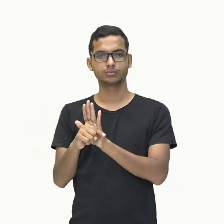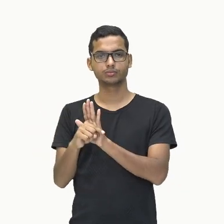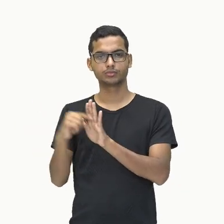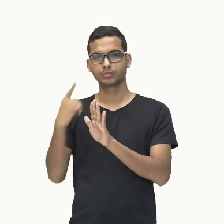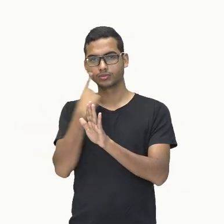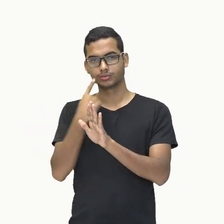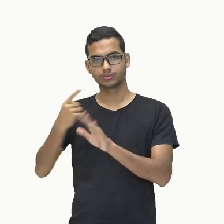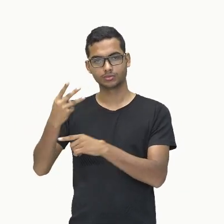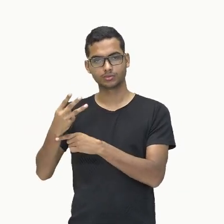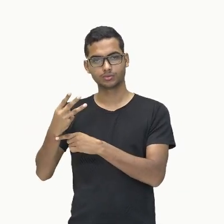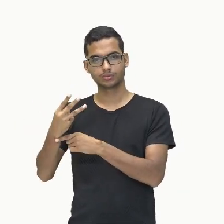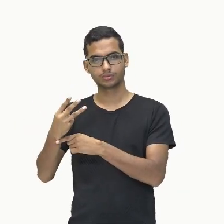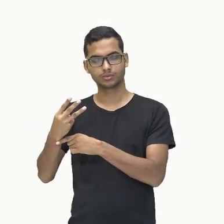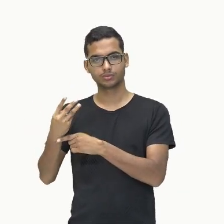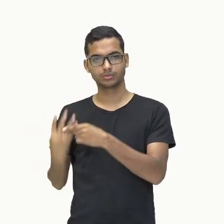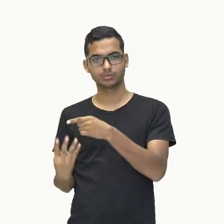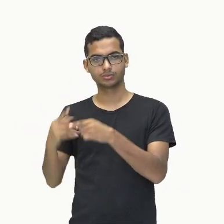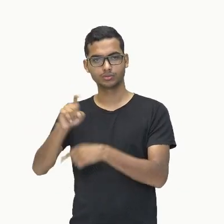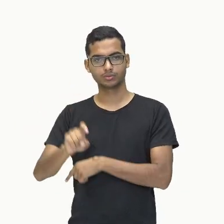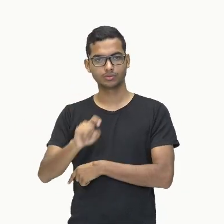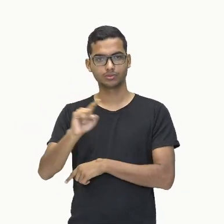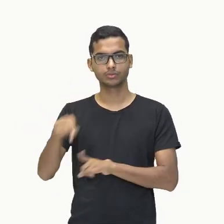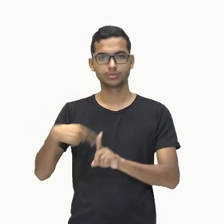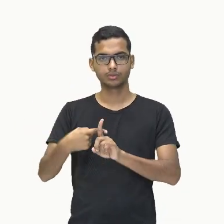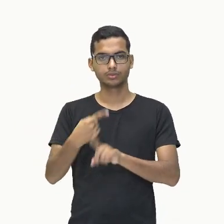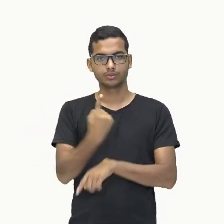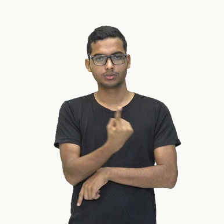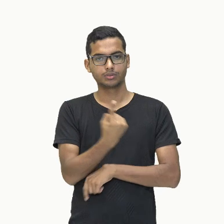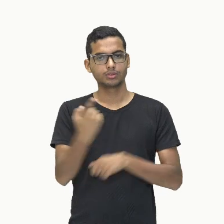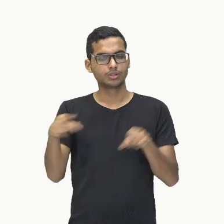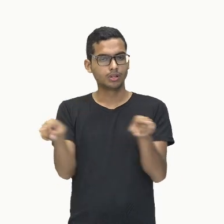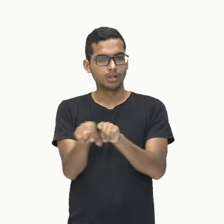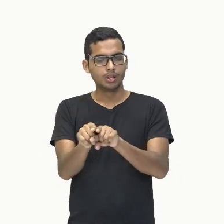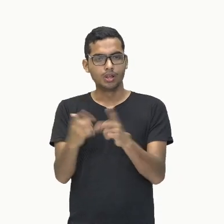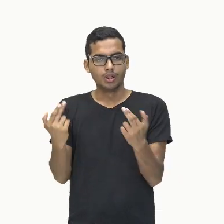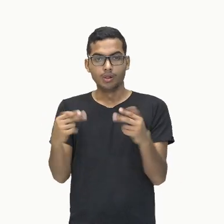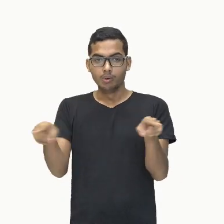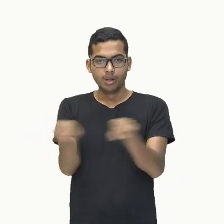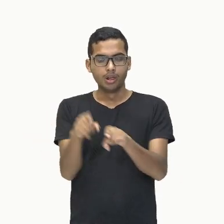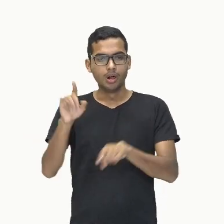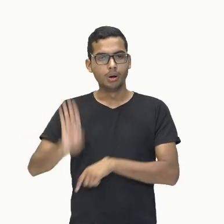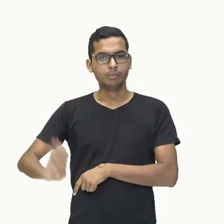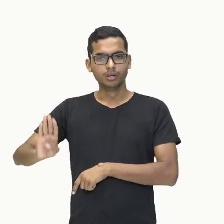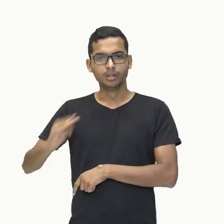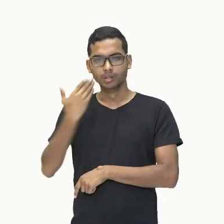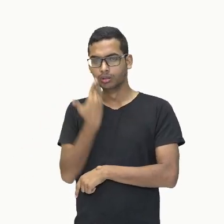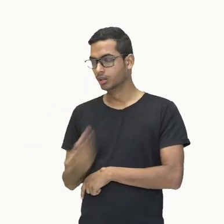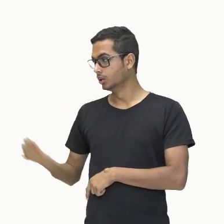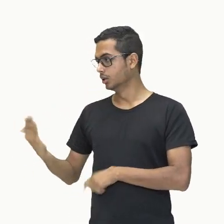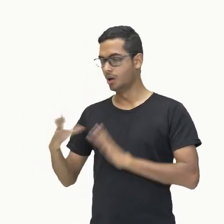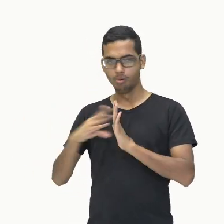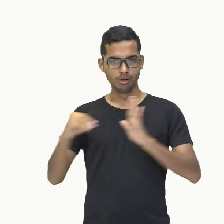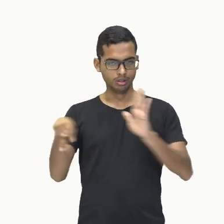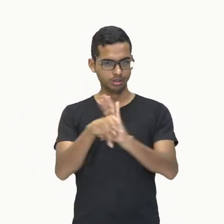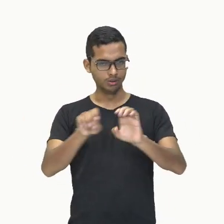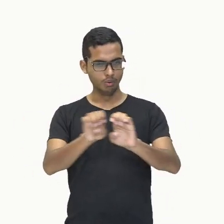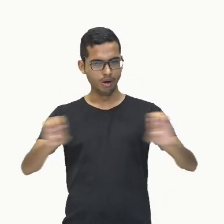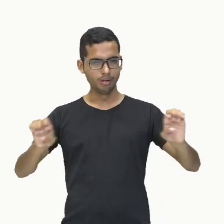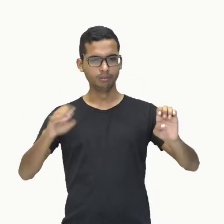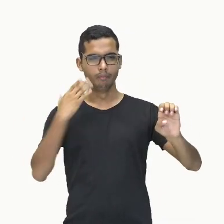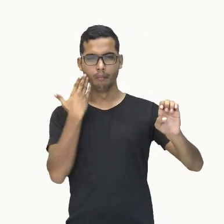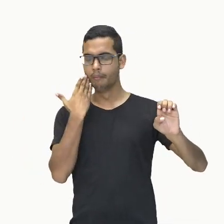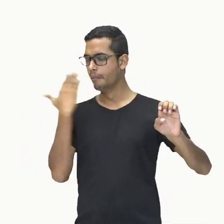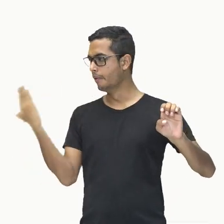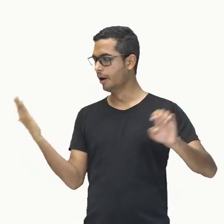no exemplo aí da letra B, tá bom? Nós temos aqui um modelo de equação, tá bom?